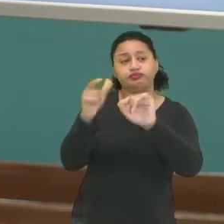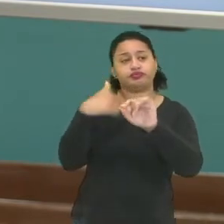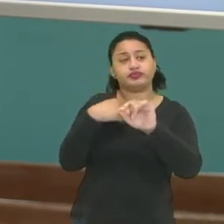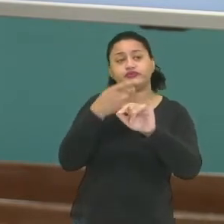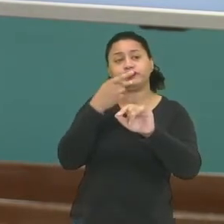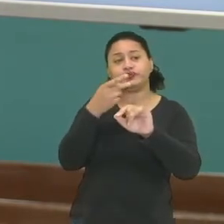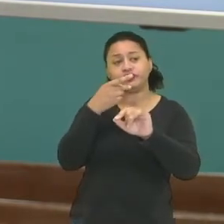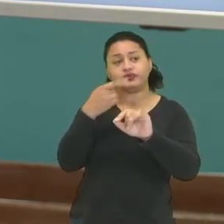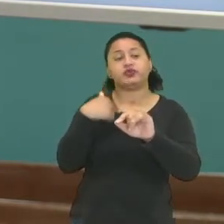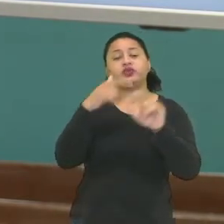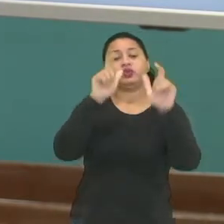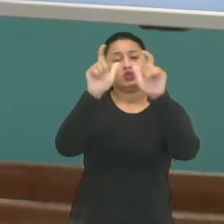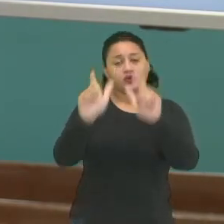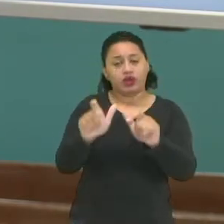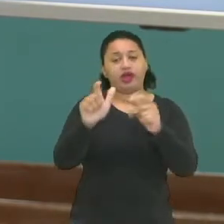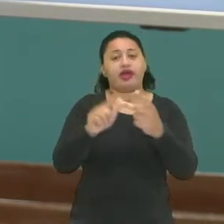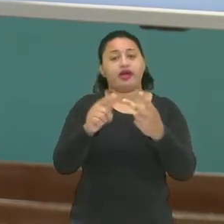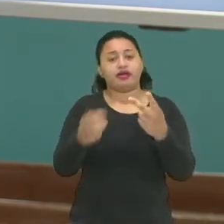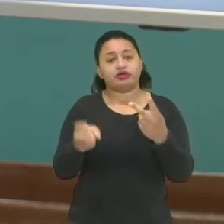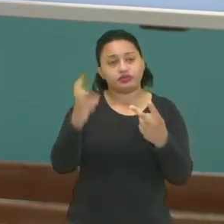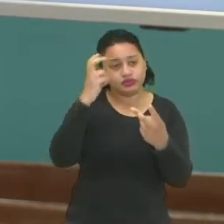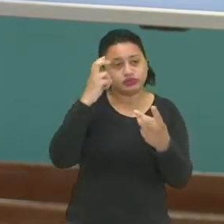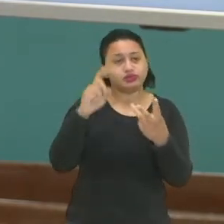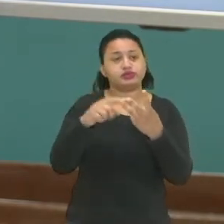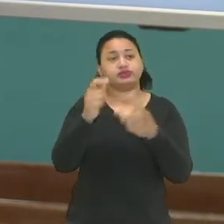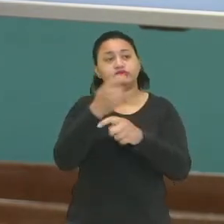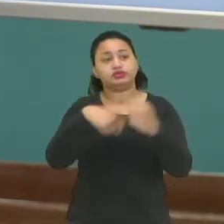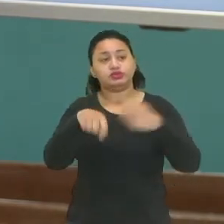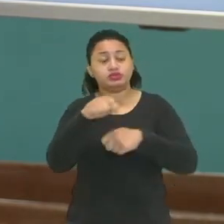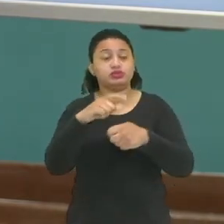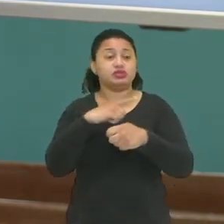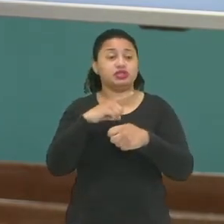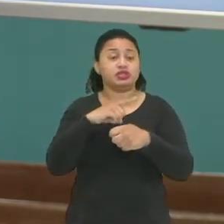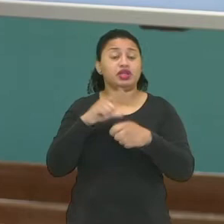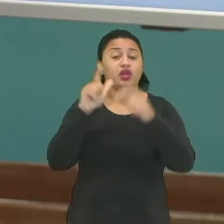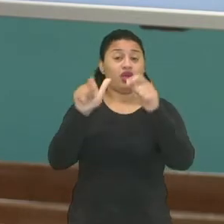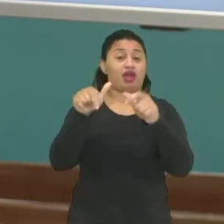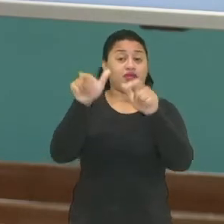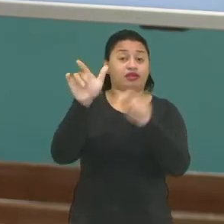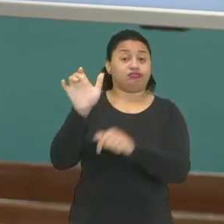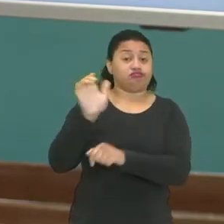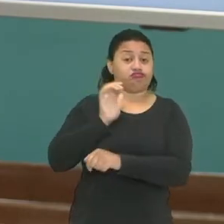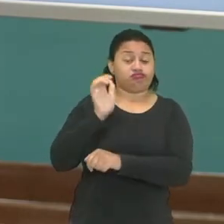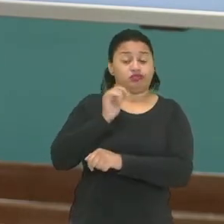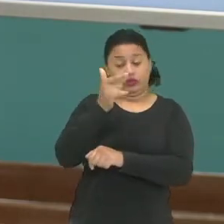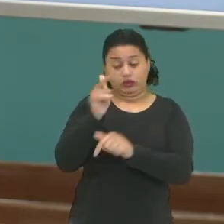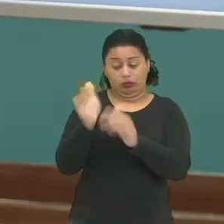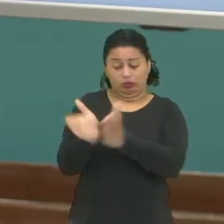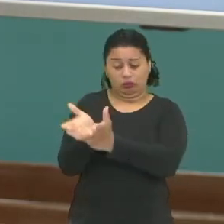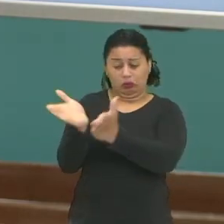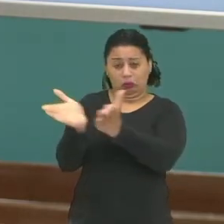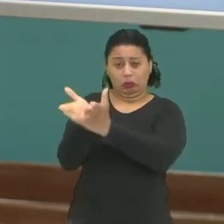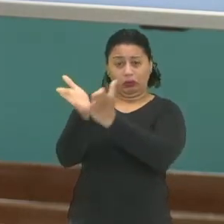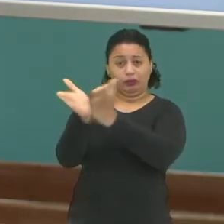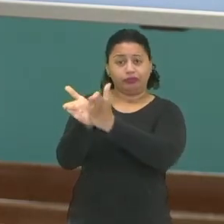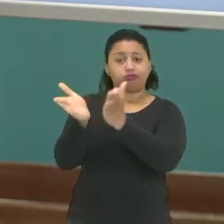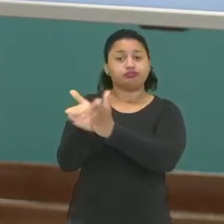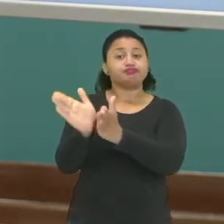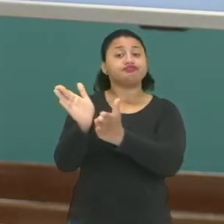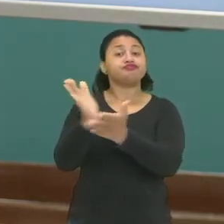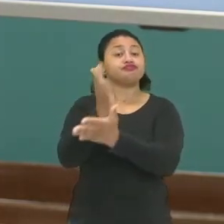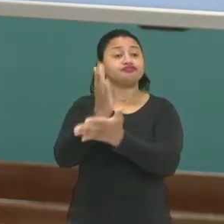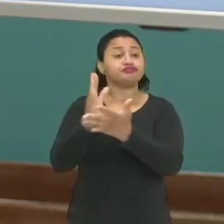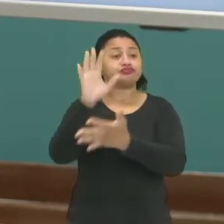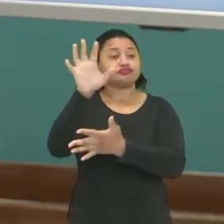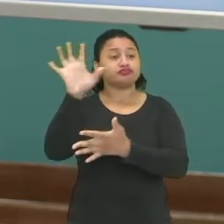citando, né? A localização, a cultura, a economia. Tem região mais rica, mais pobre, né? A África foi dividida nessas seguintes regiões